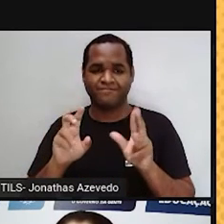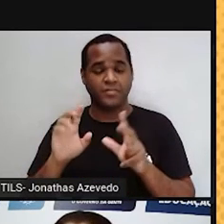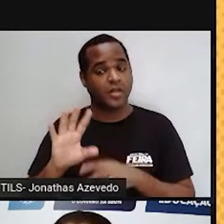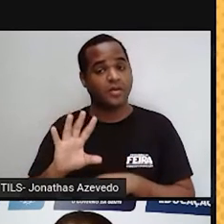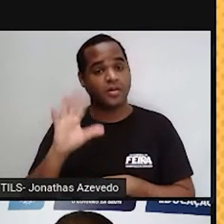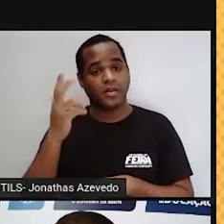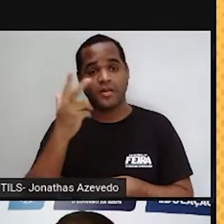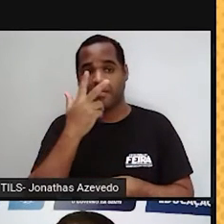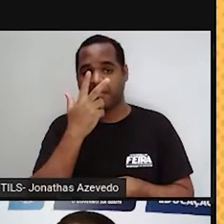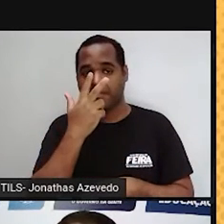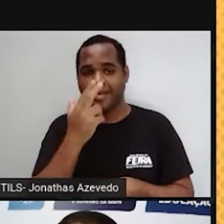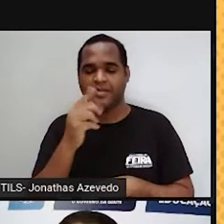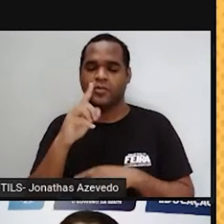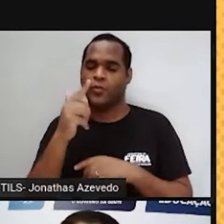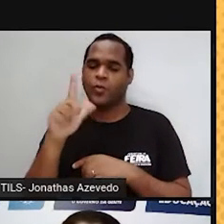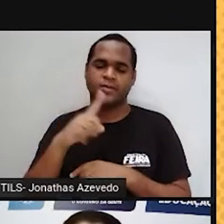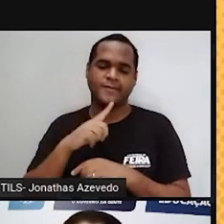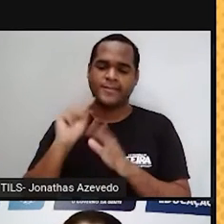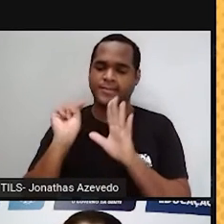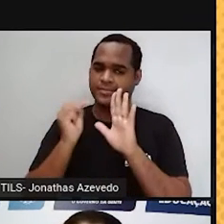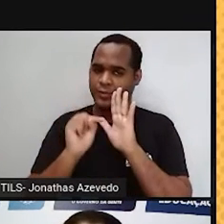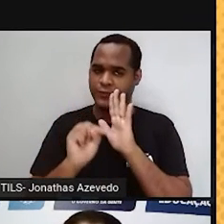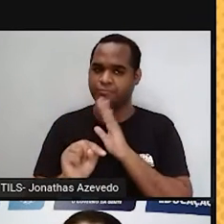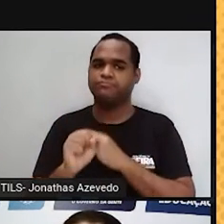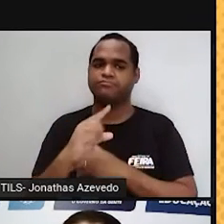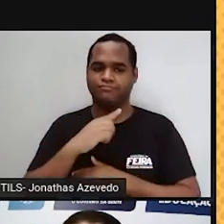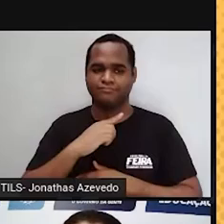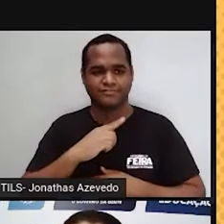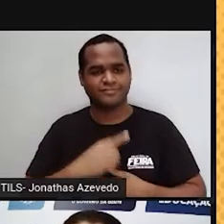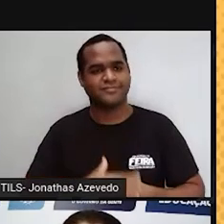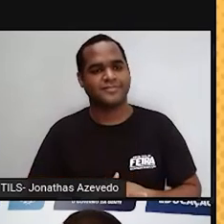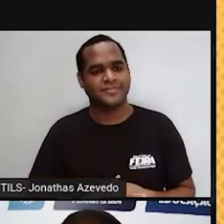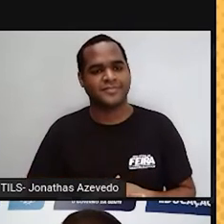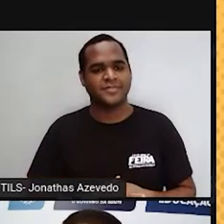pouco mais complexa, né? Como a gente pôde observar.